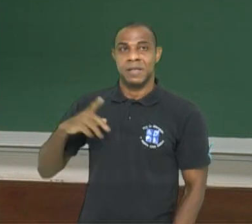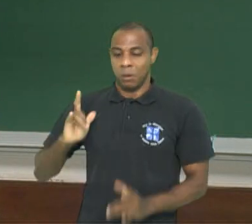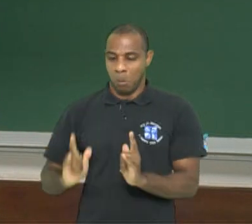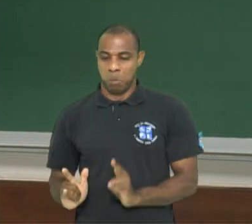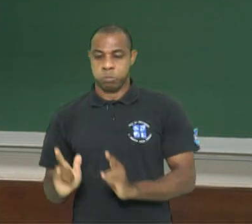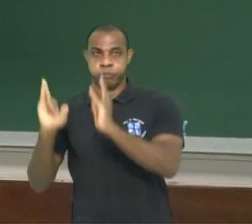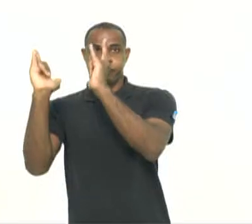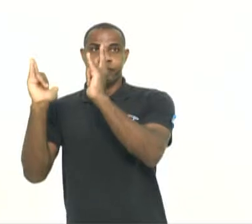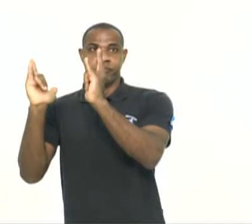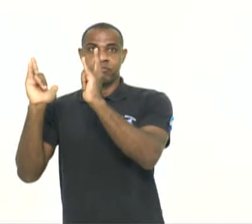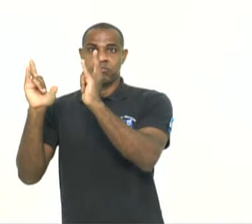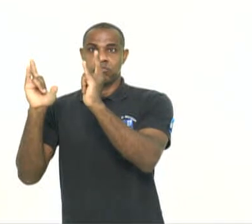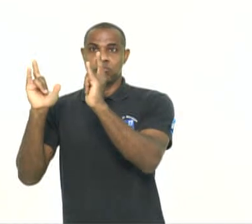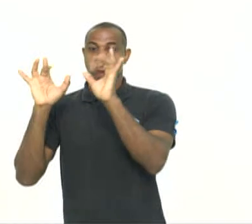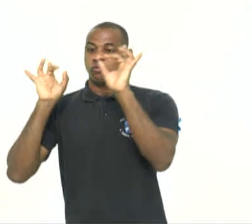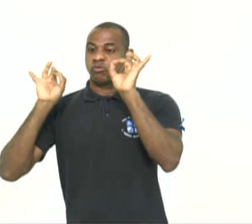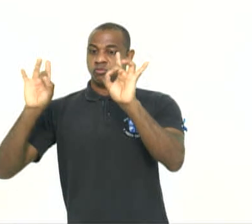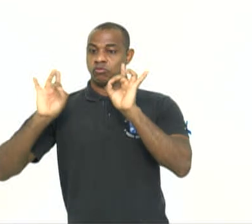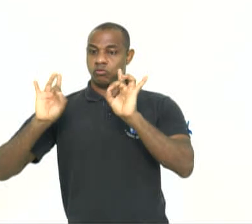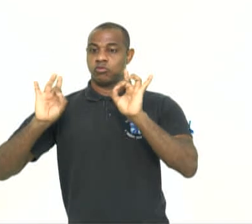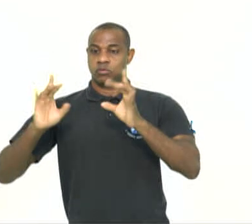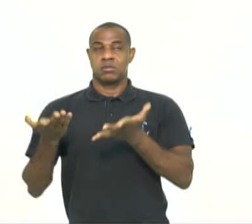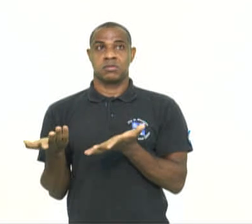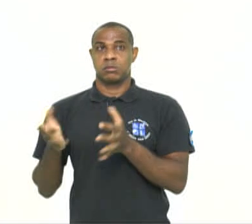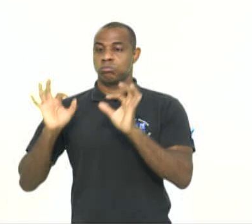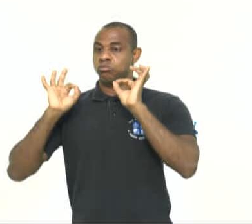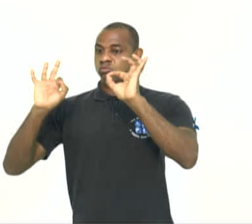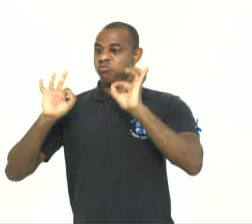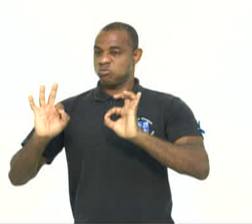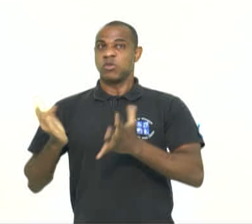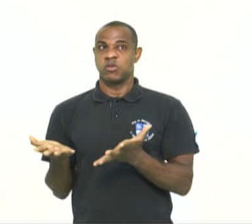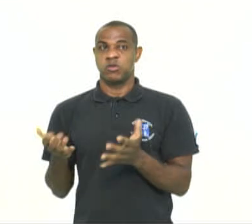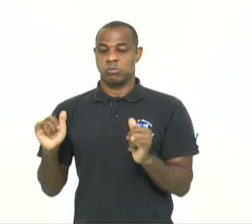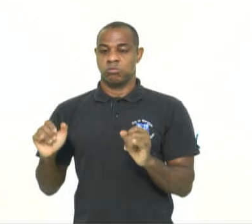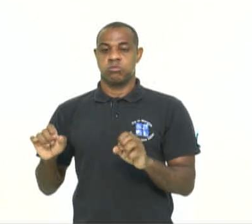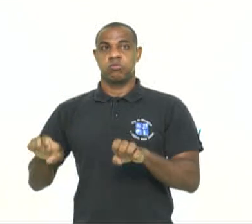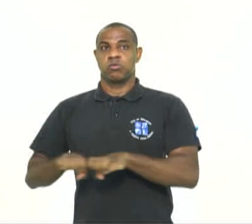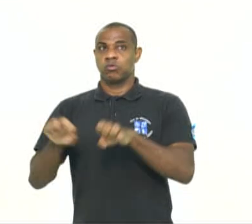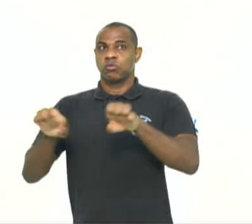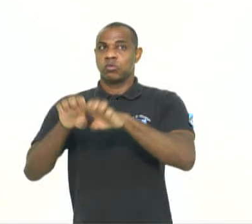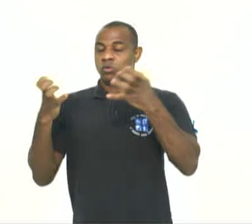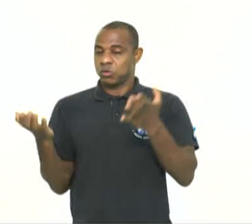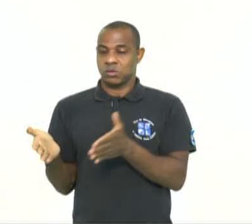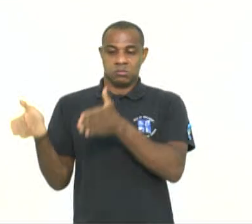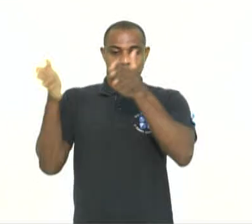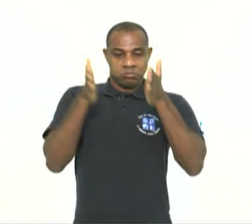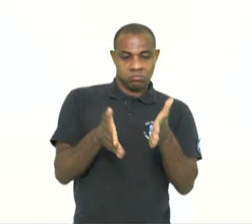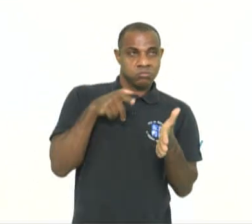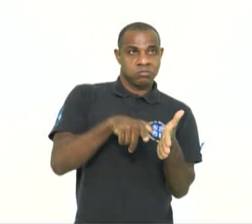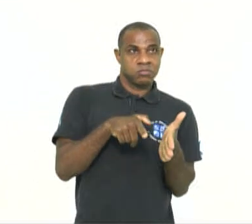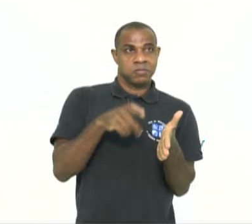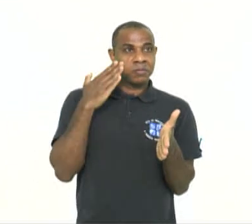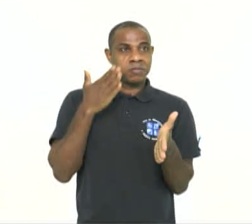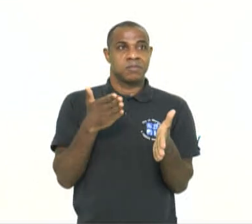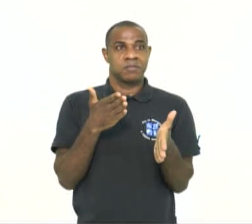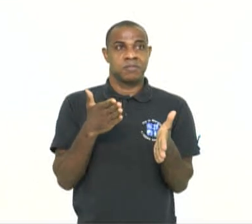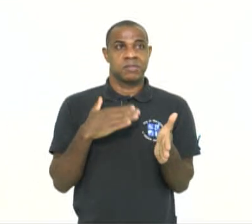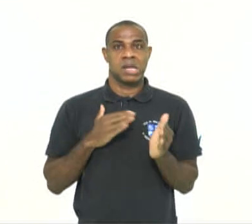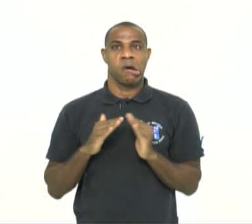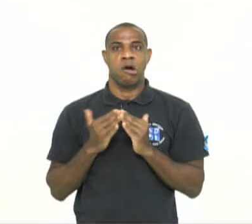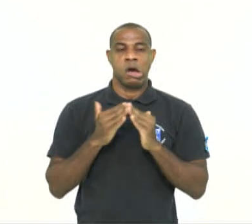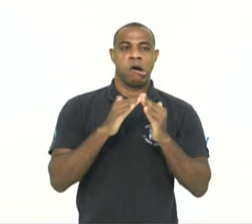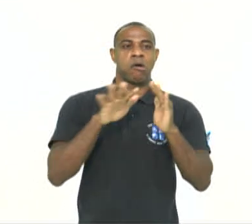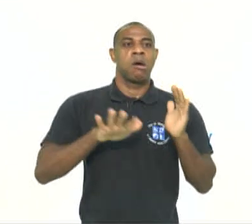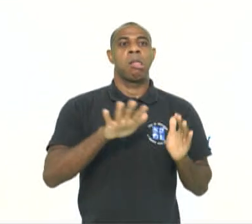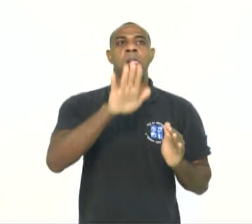prédio de luxo, né, muito bem construído, muito bem estruturado, de um lado, e do outro nós temos uma